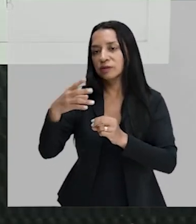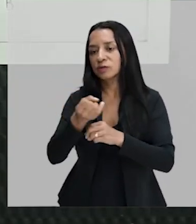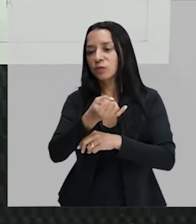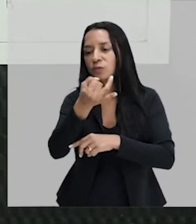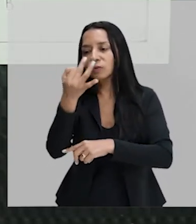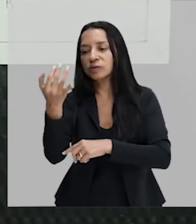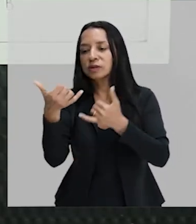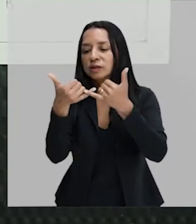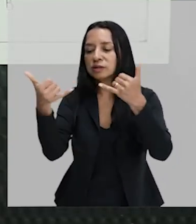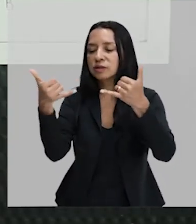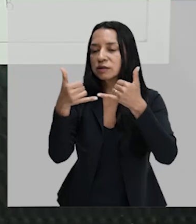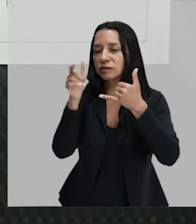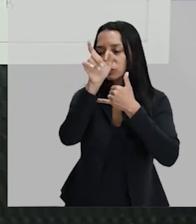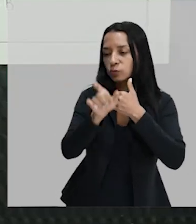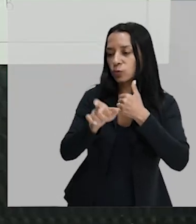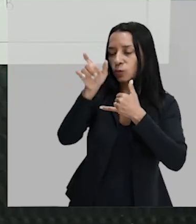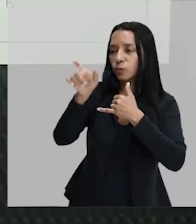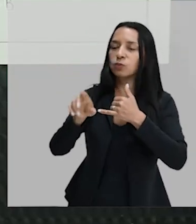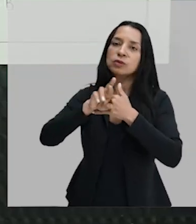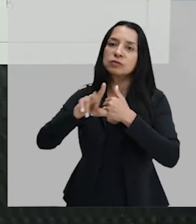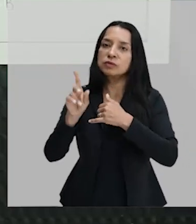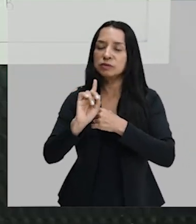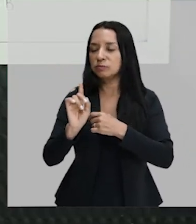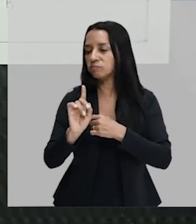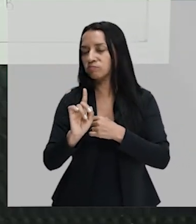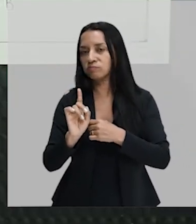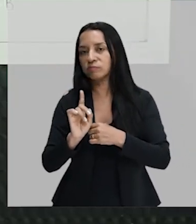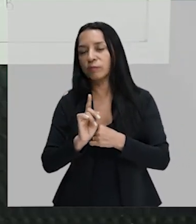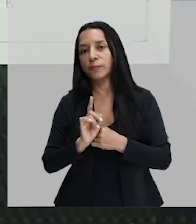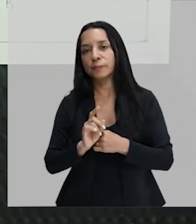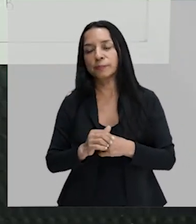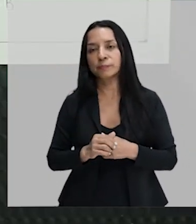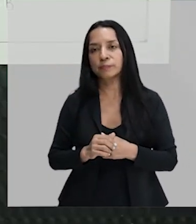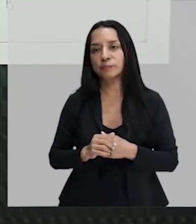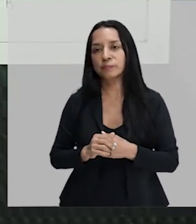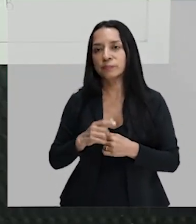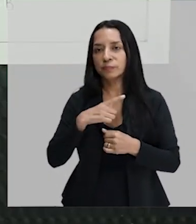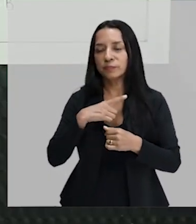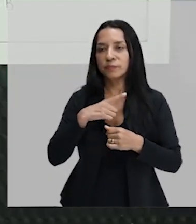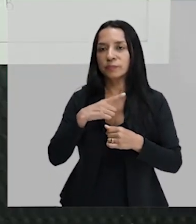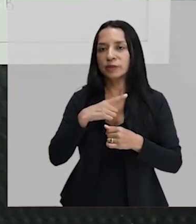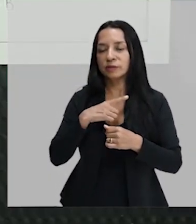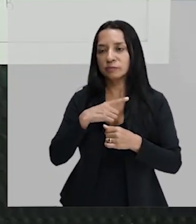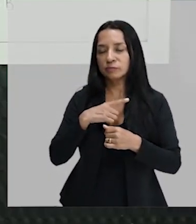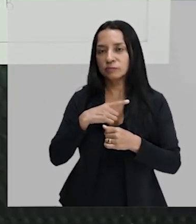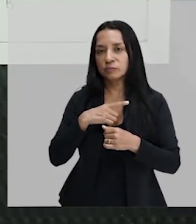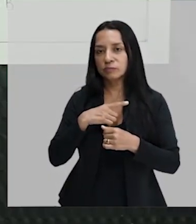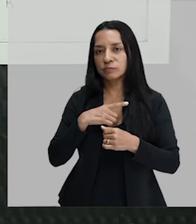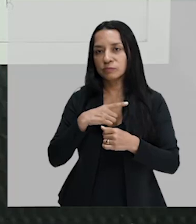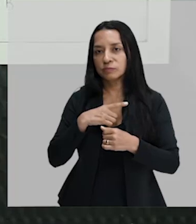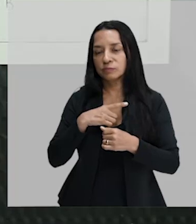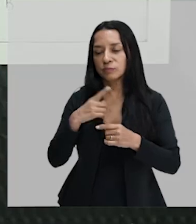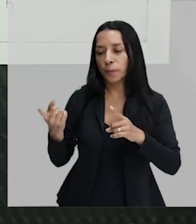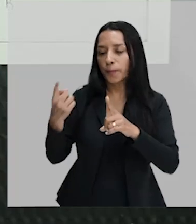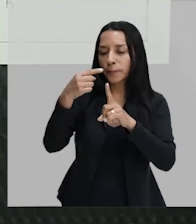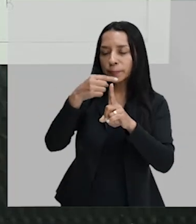e colunas diferentes uma das outras, tá? Não dá para fazer isso. É obtida através da adição, olha